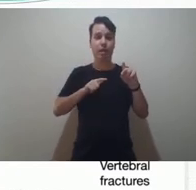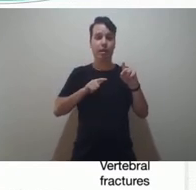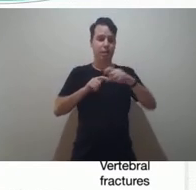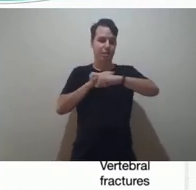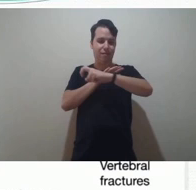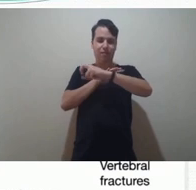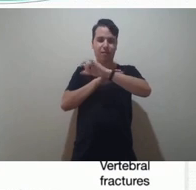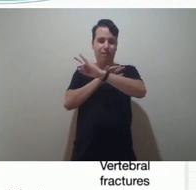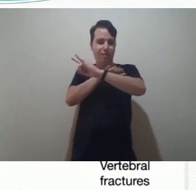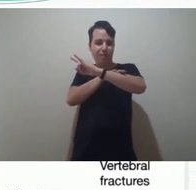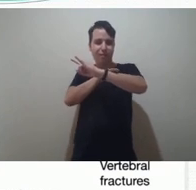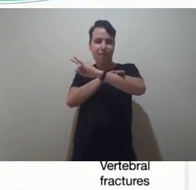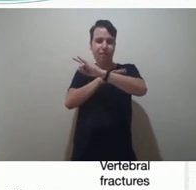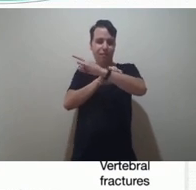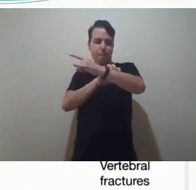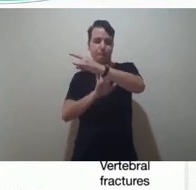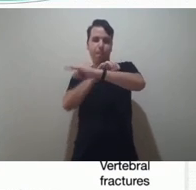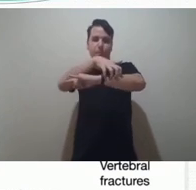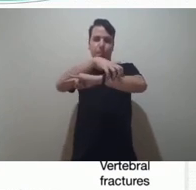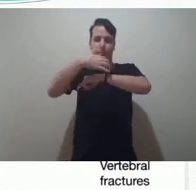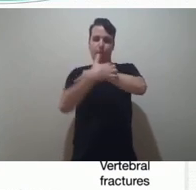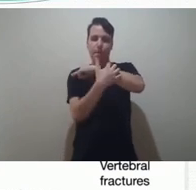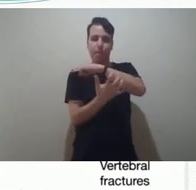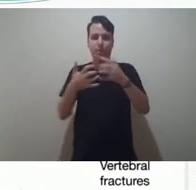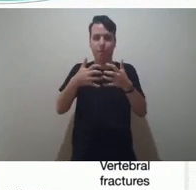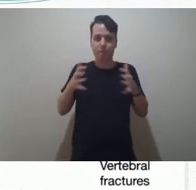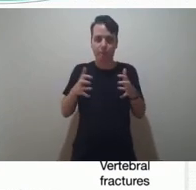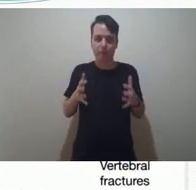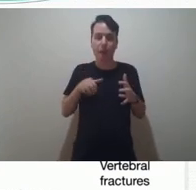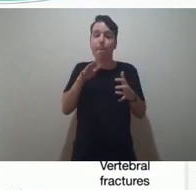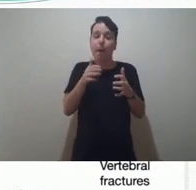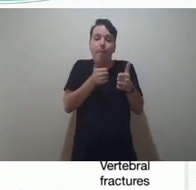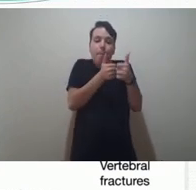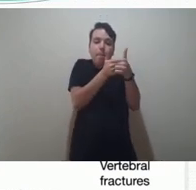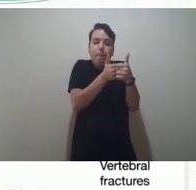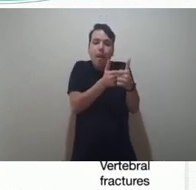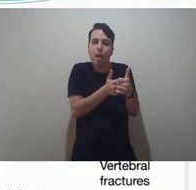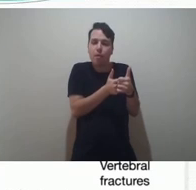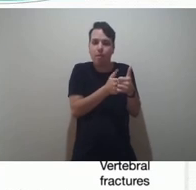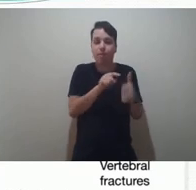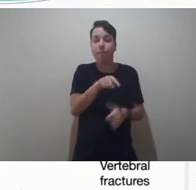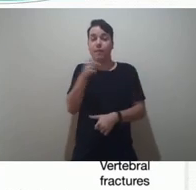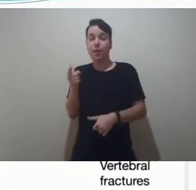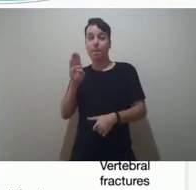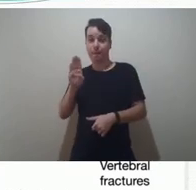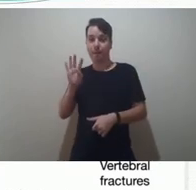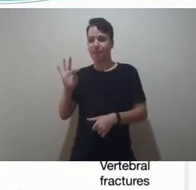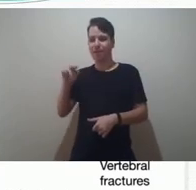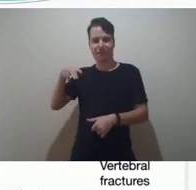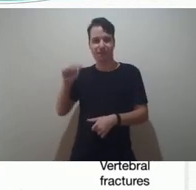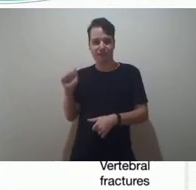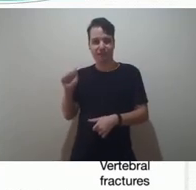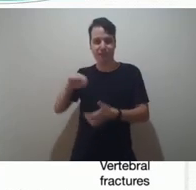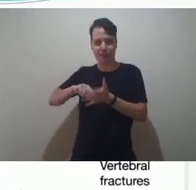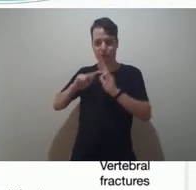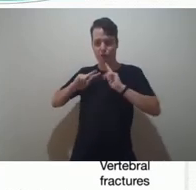tem fratura de costelas, elas acontecem em grupos mais próximos. E aqui no trauma